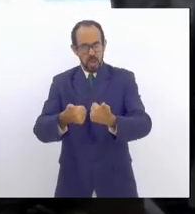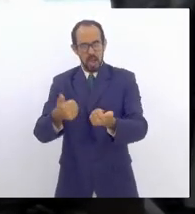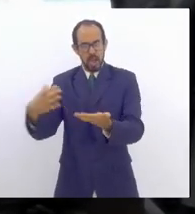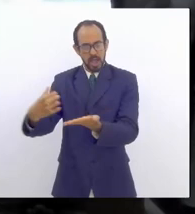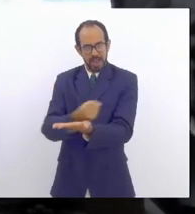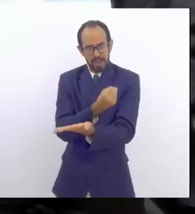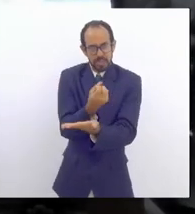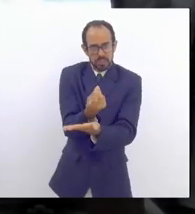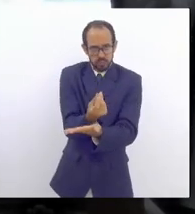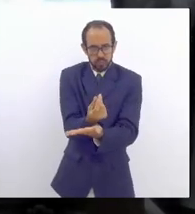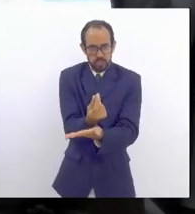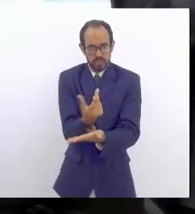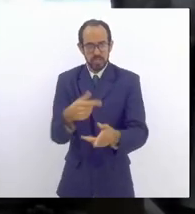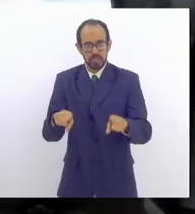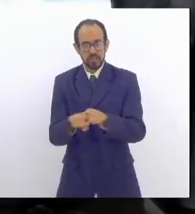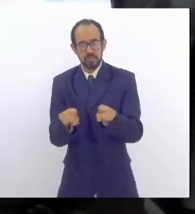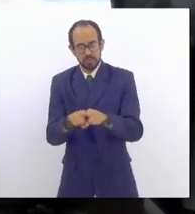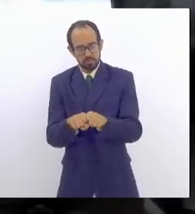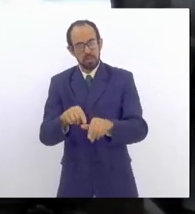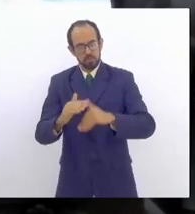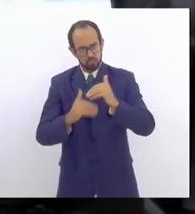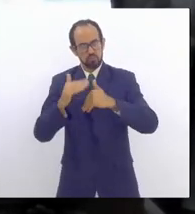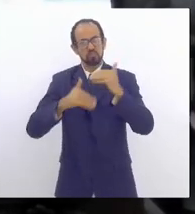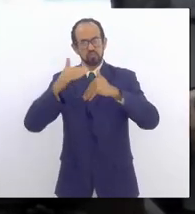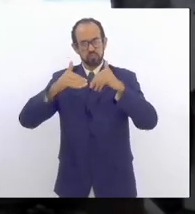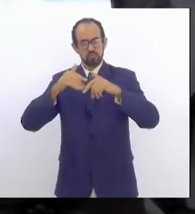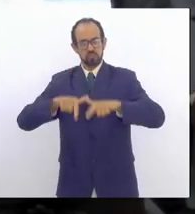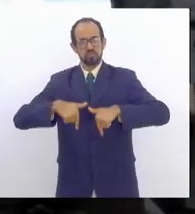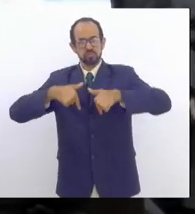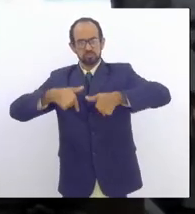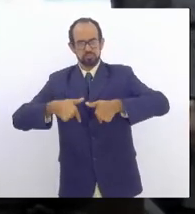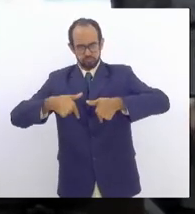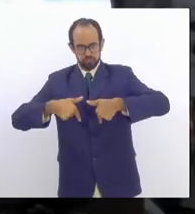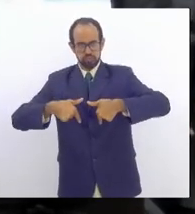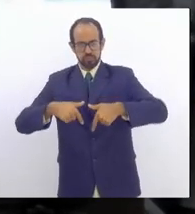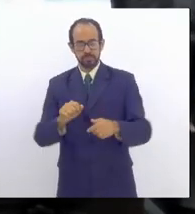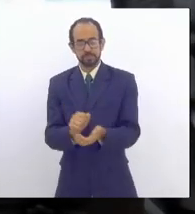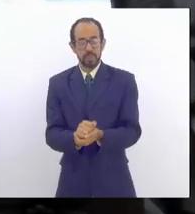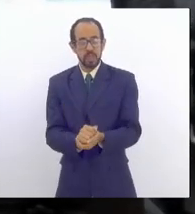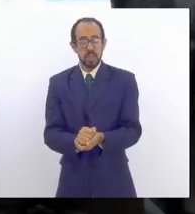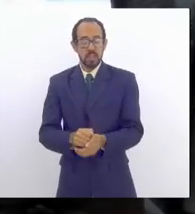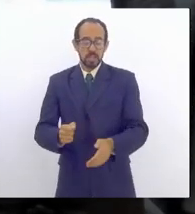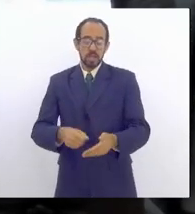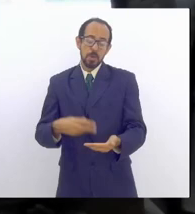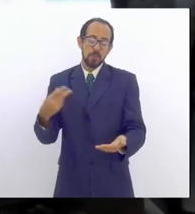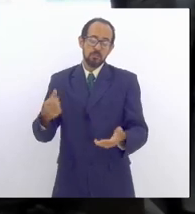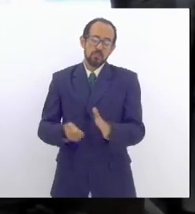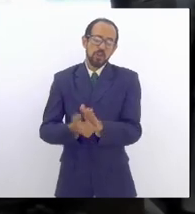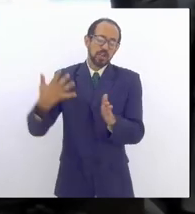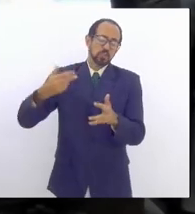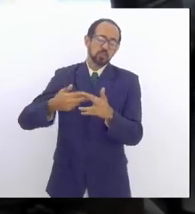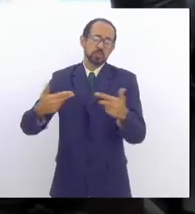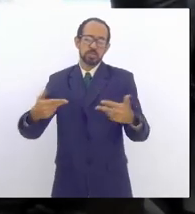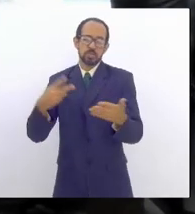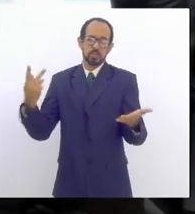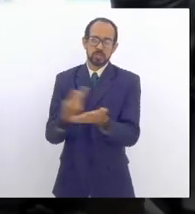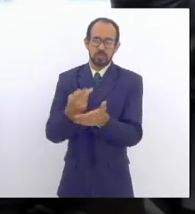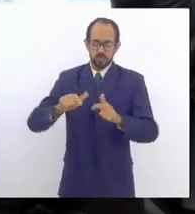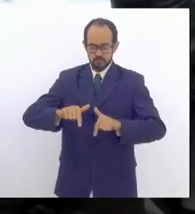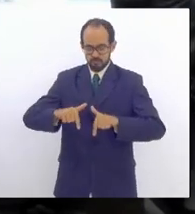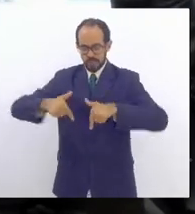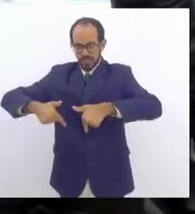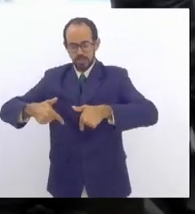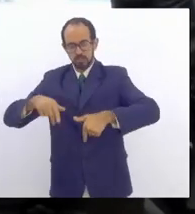de recuperação e se reerguer. De lá para cá, muita coisa aconteceu. Enfrentamos um presidente da República que, embora tenha sua